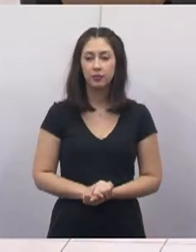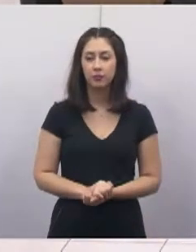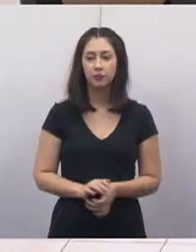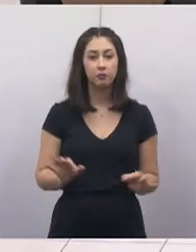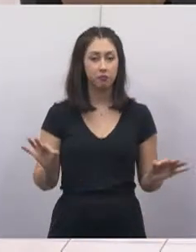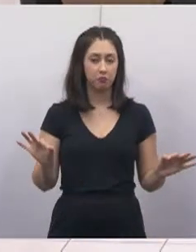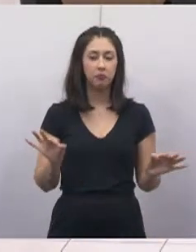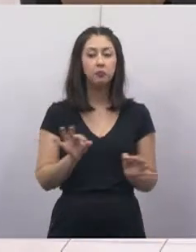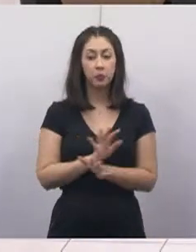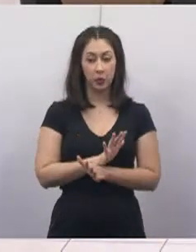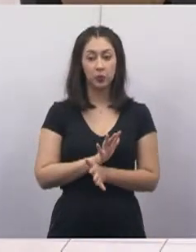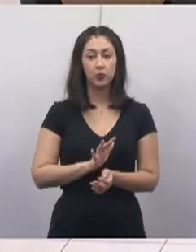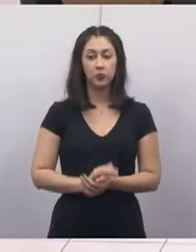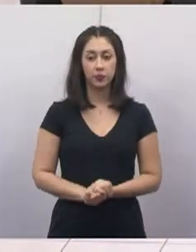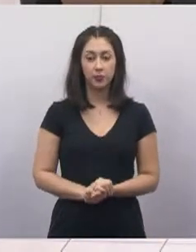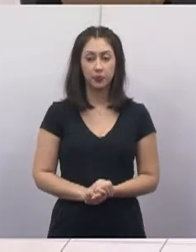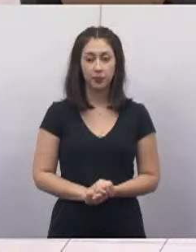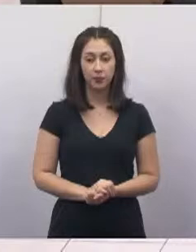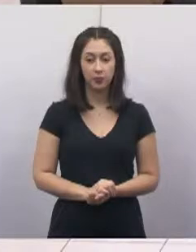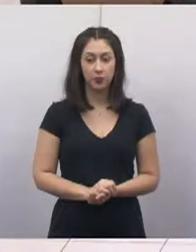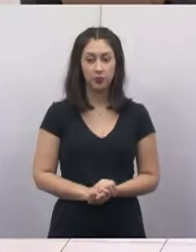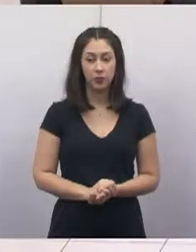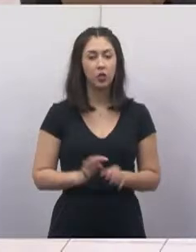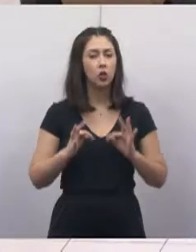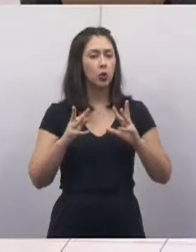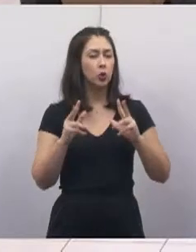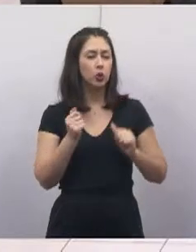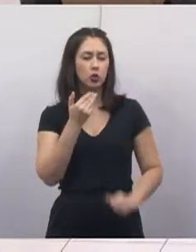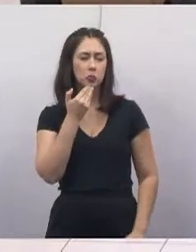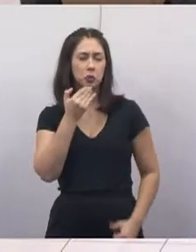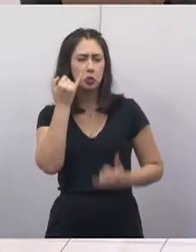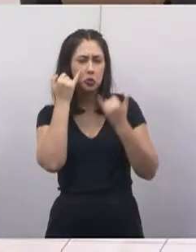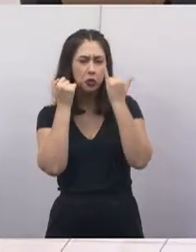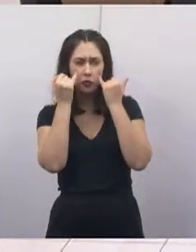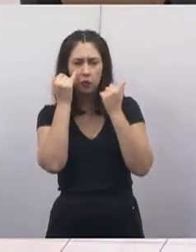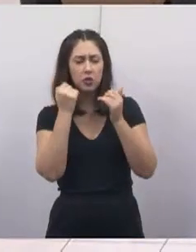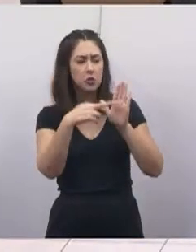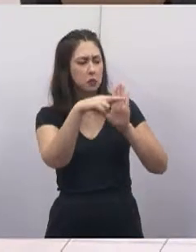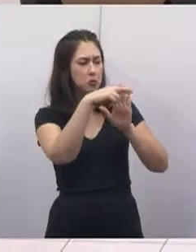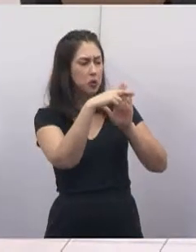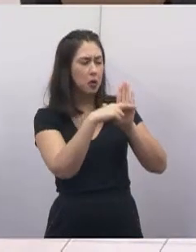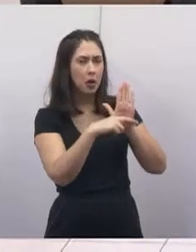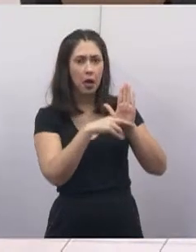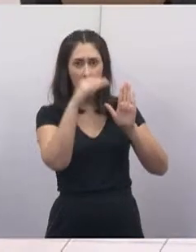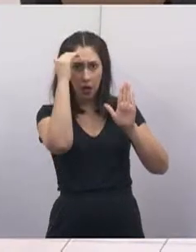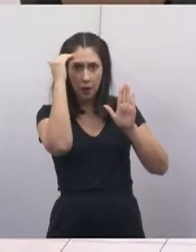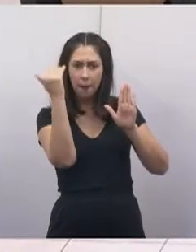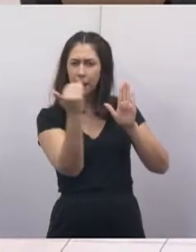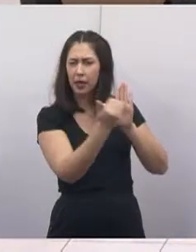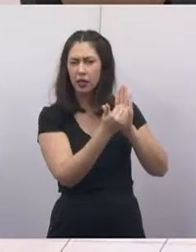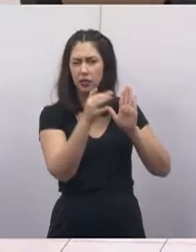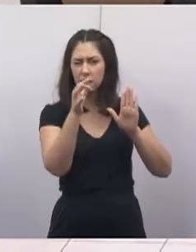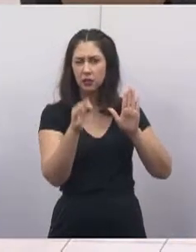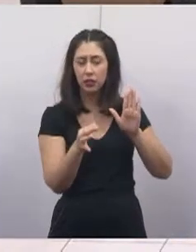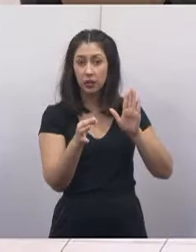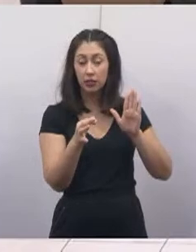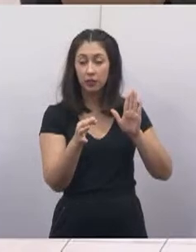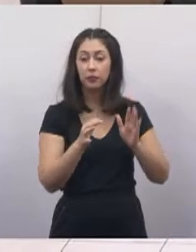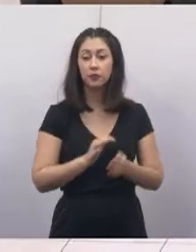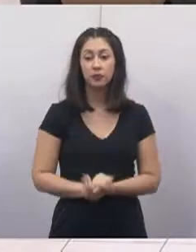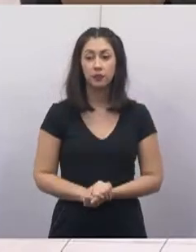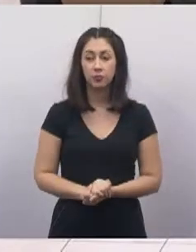Não temos mais pedido de informação. Os pedidos de informações foram apreciados na forma regimental. Tendo em